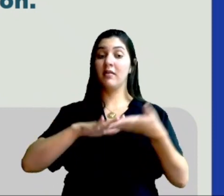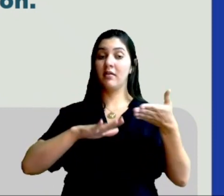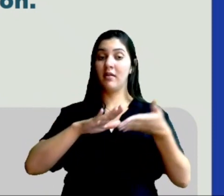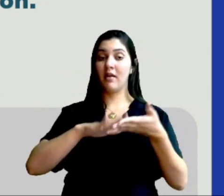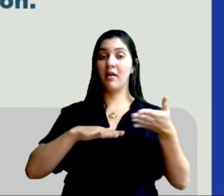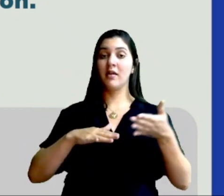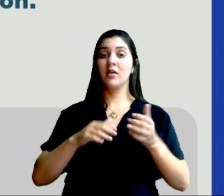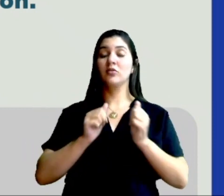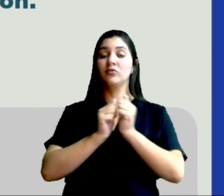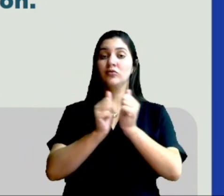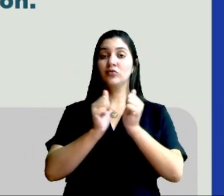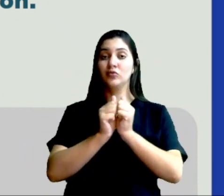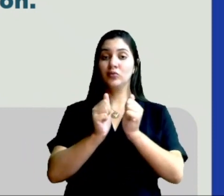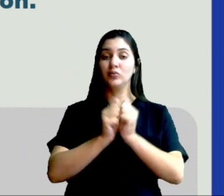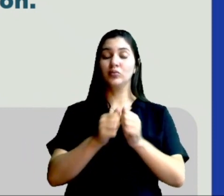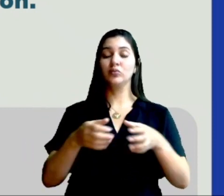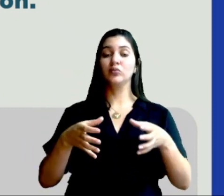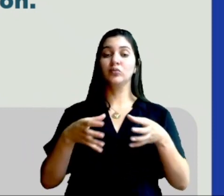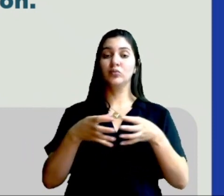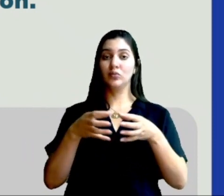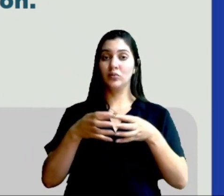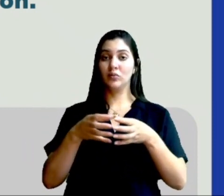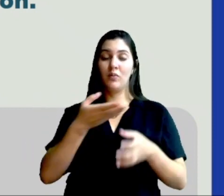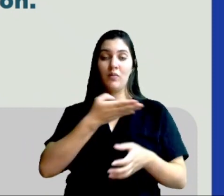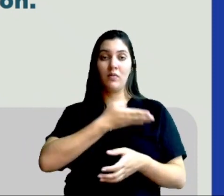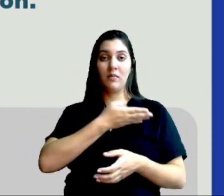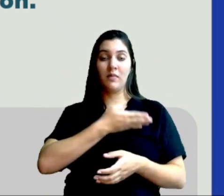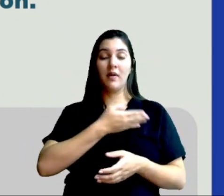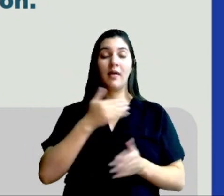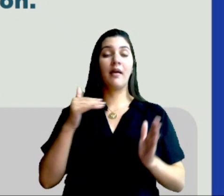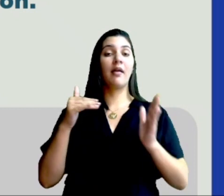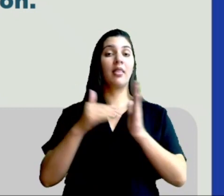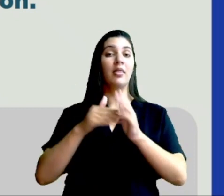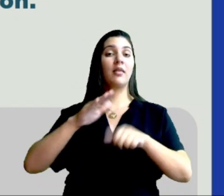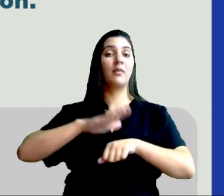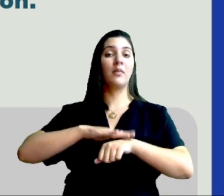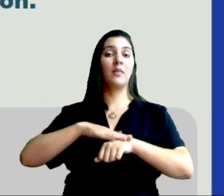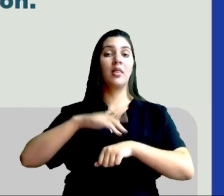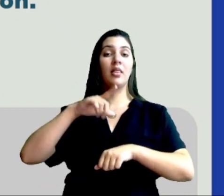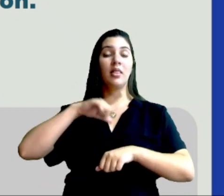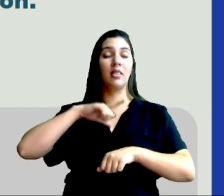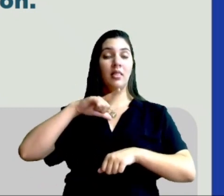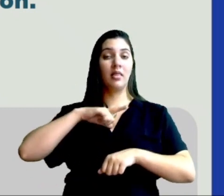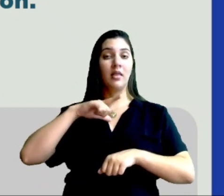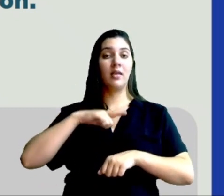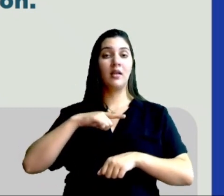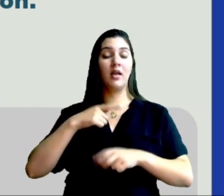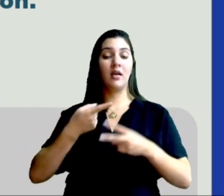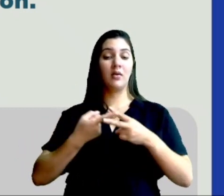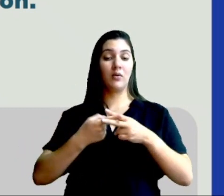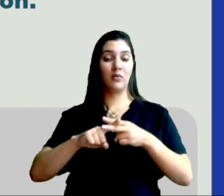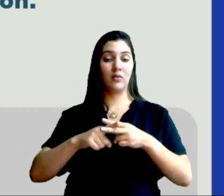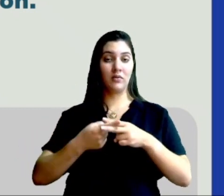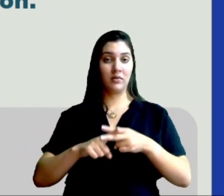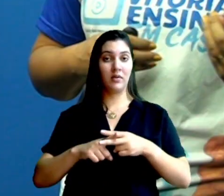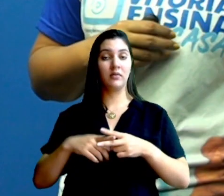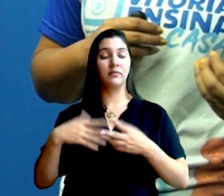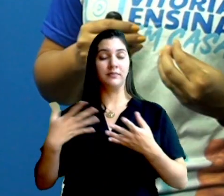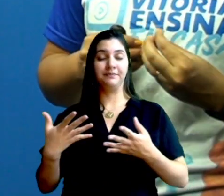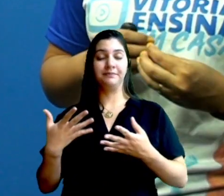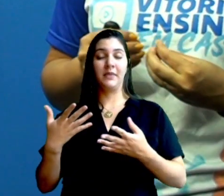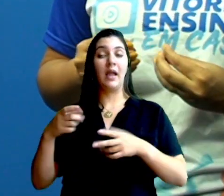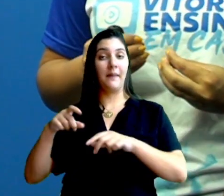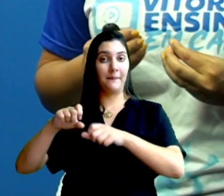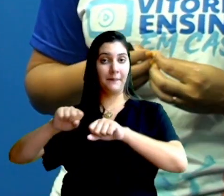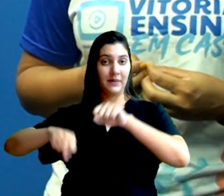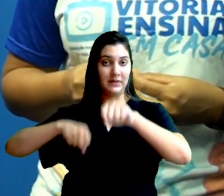em uma excursão com os amigos. Até lá, ele terá consertado, no caso a bicicleta, né? Já que